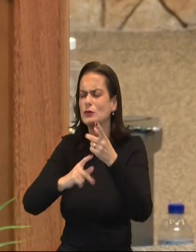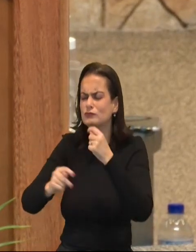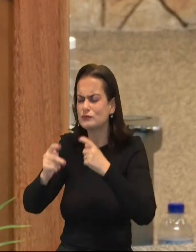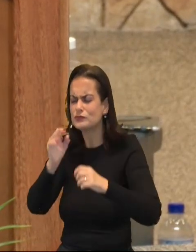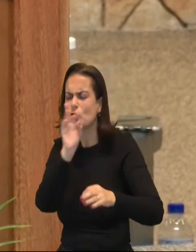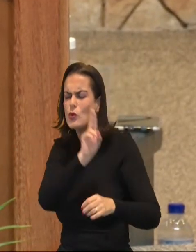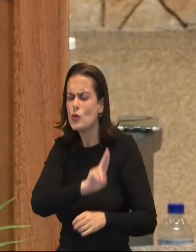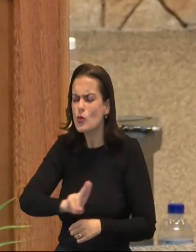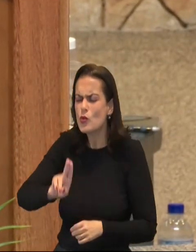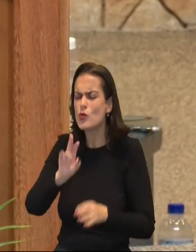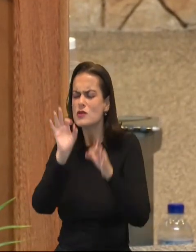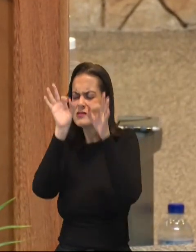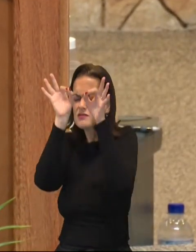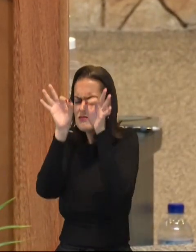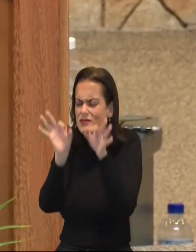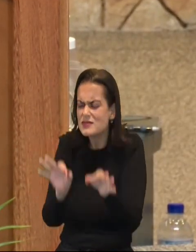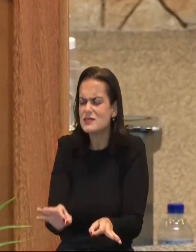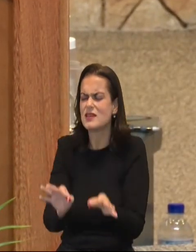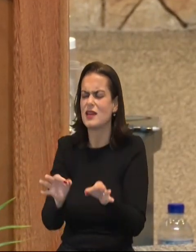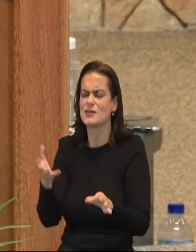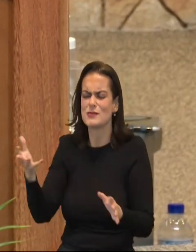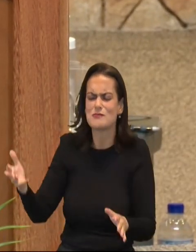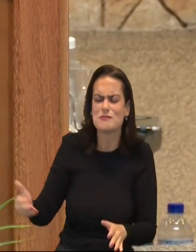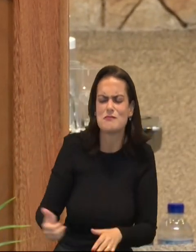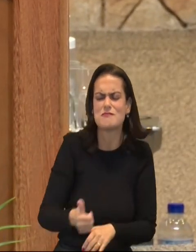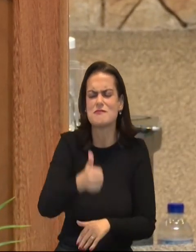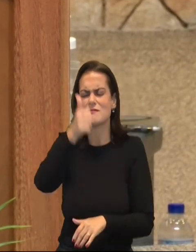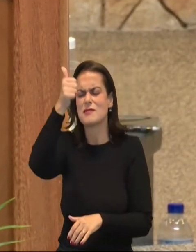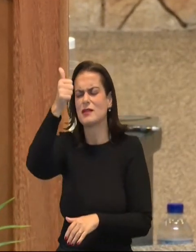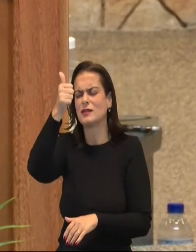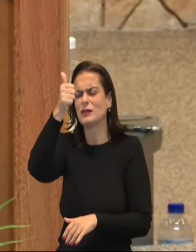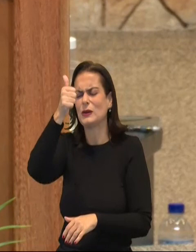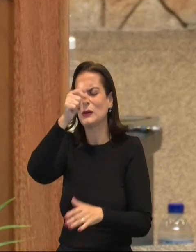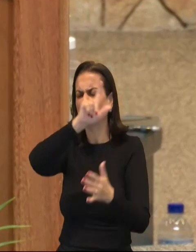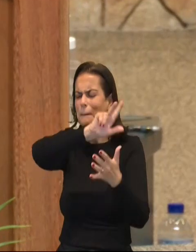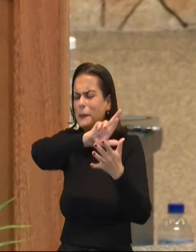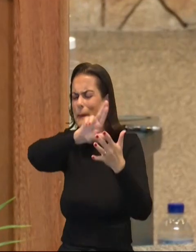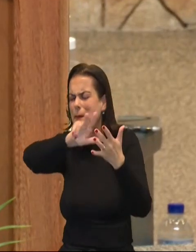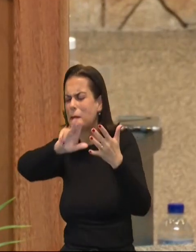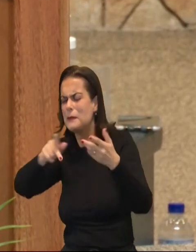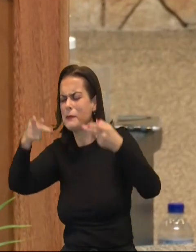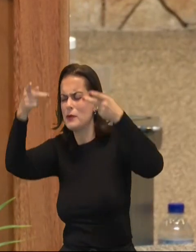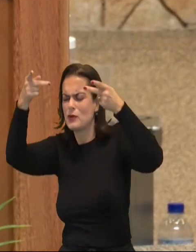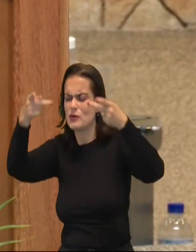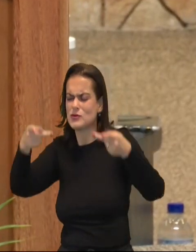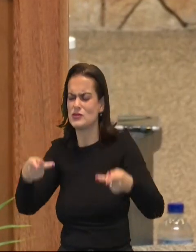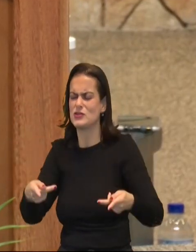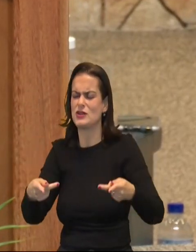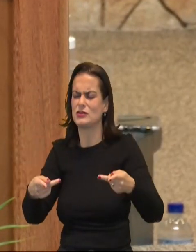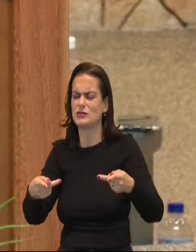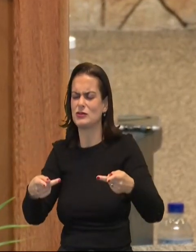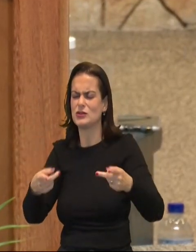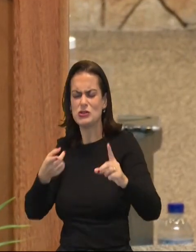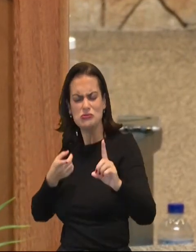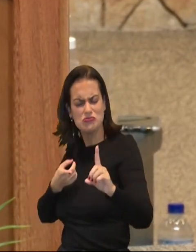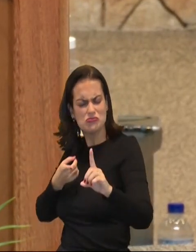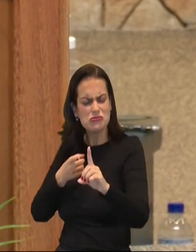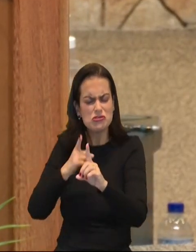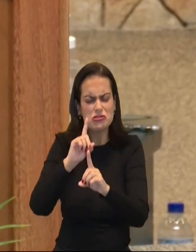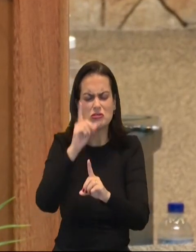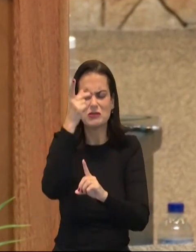possa utilizar da melhor forma, Senhor, para tantos projetos, Senhor. Projetos desafiadores,